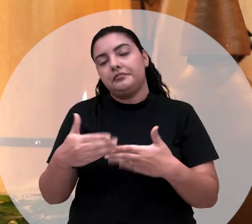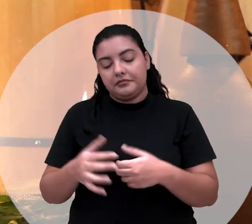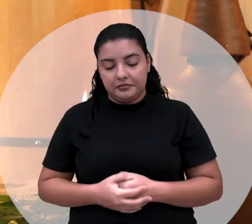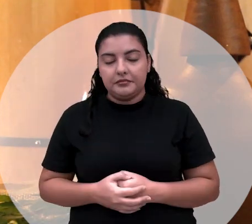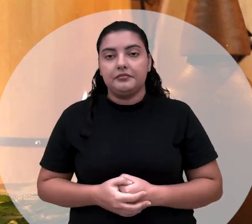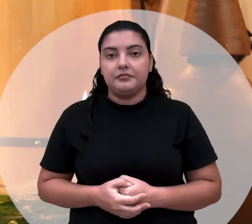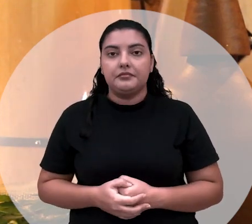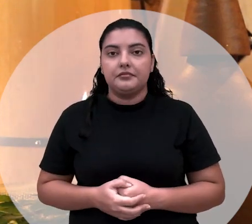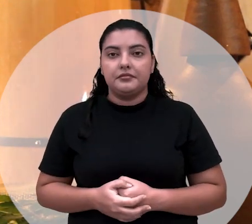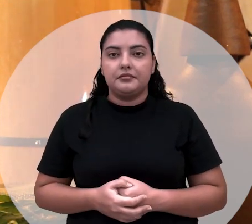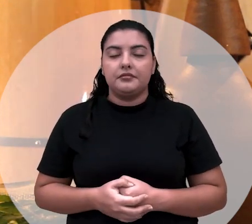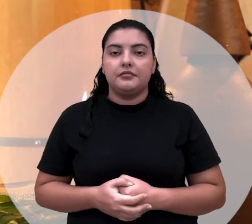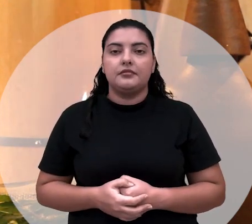É.